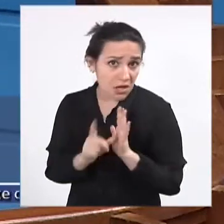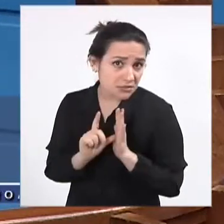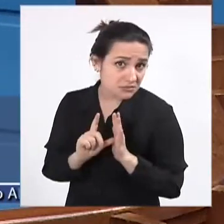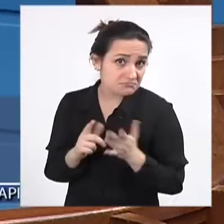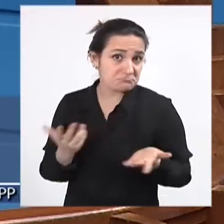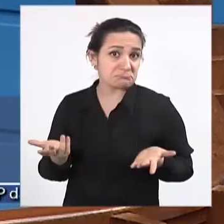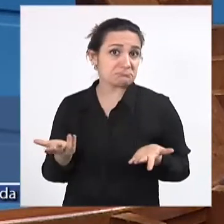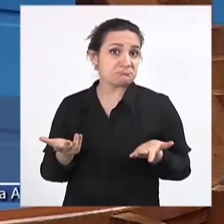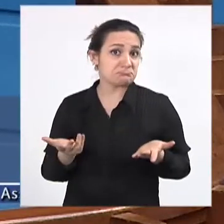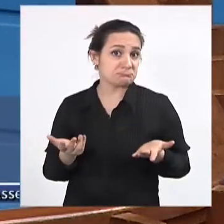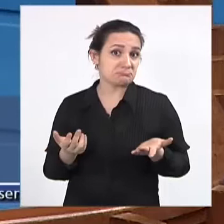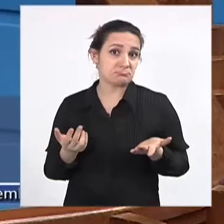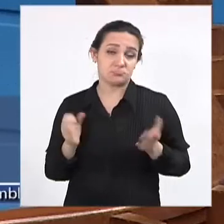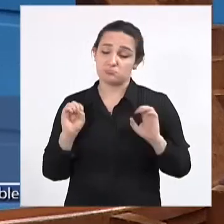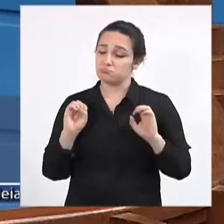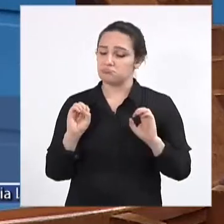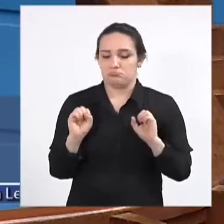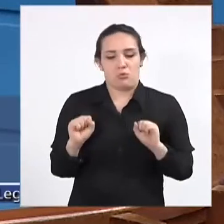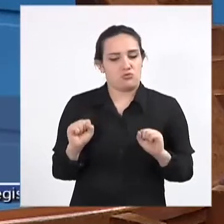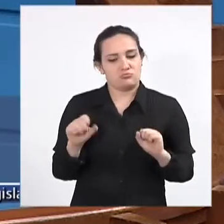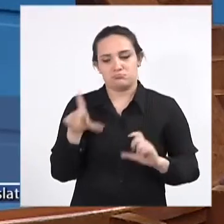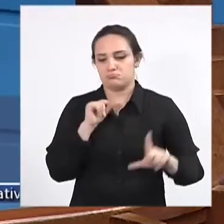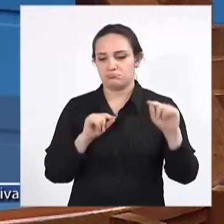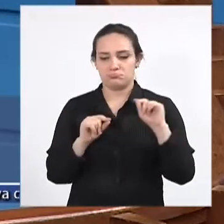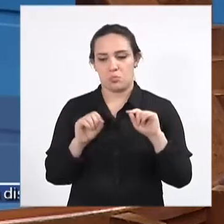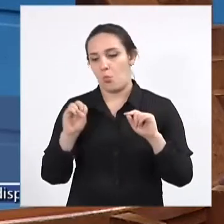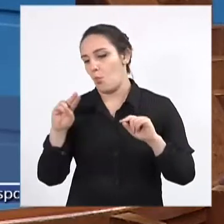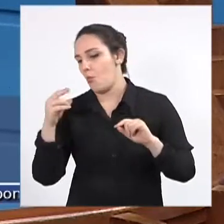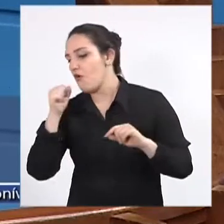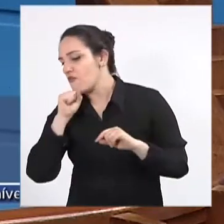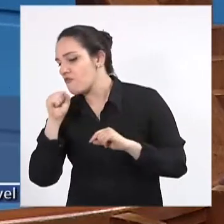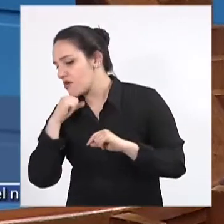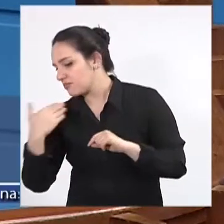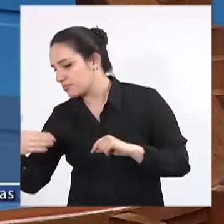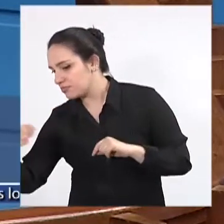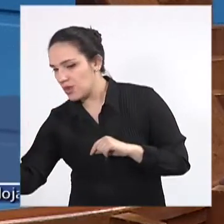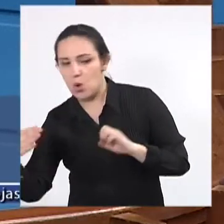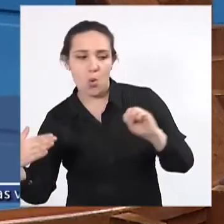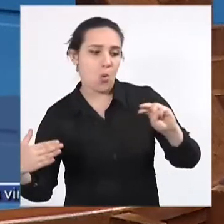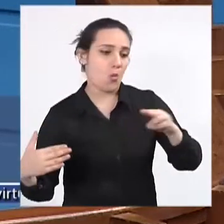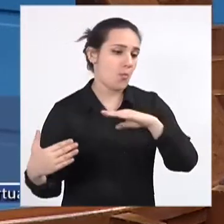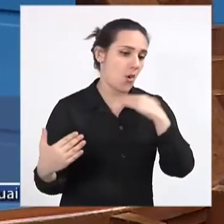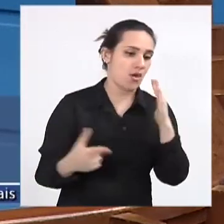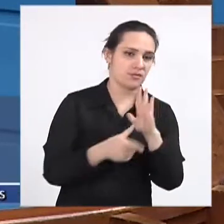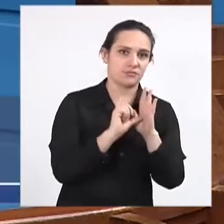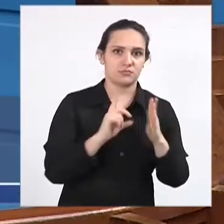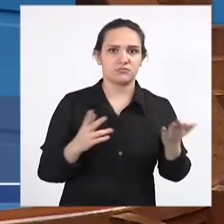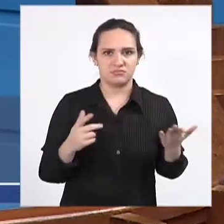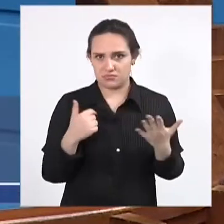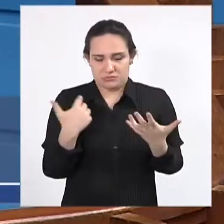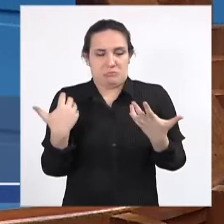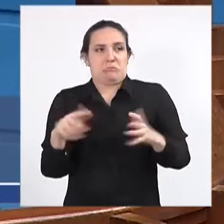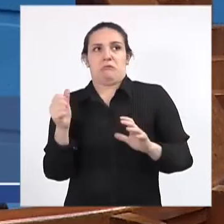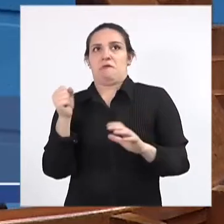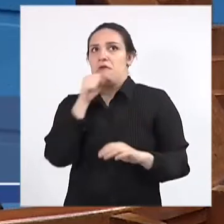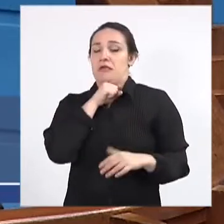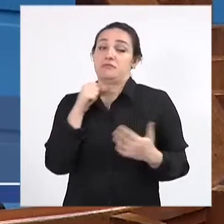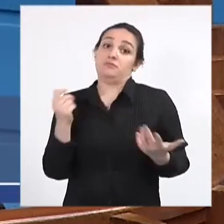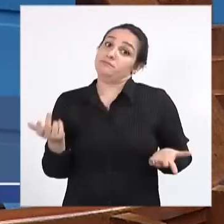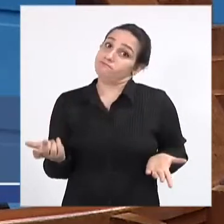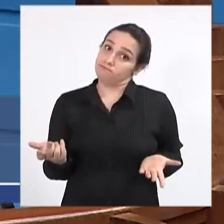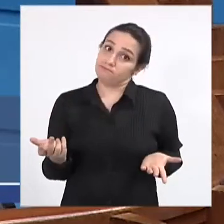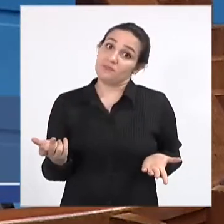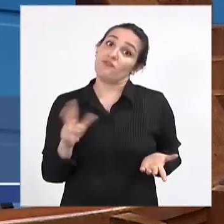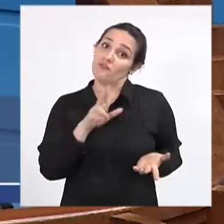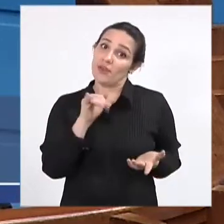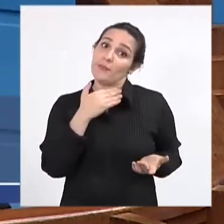né? É uma opção, ou nem é opção. Se a pessoa não quer envelhecer,